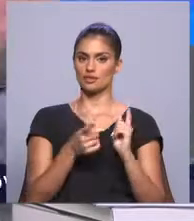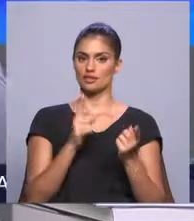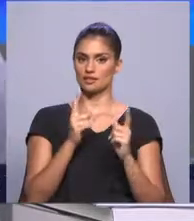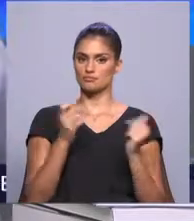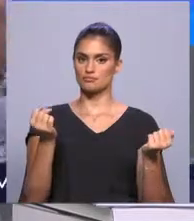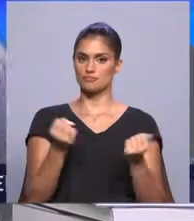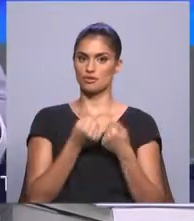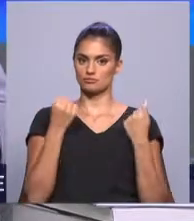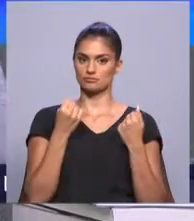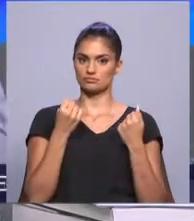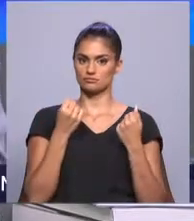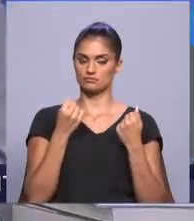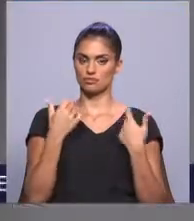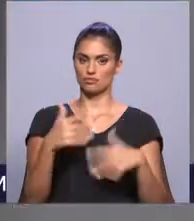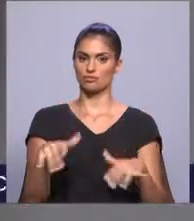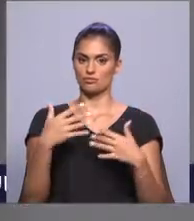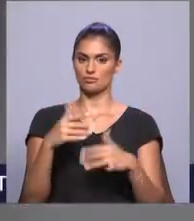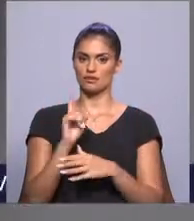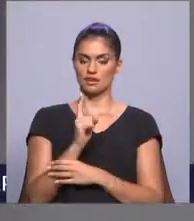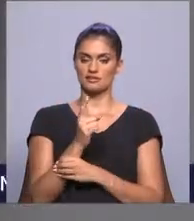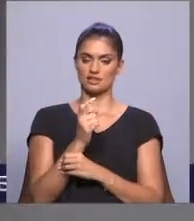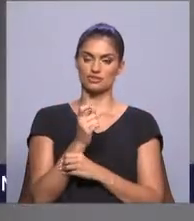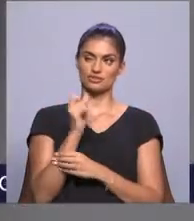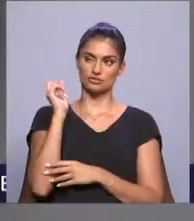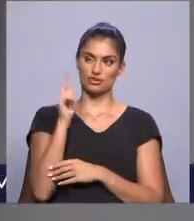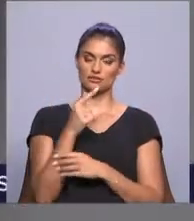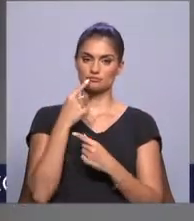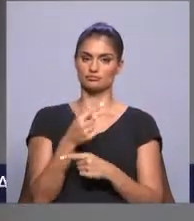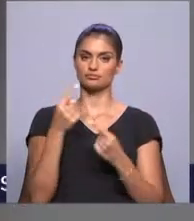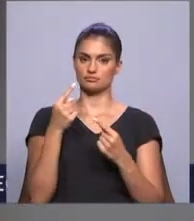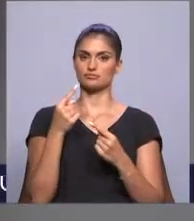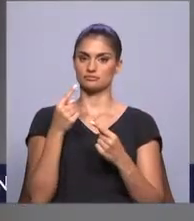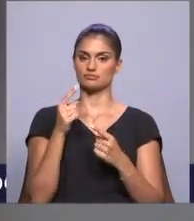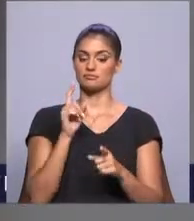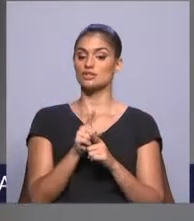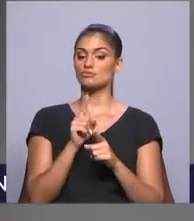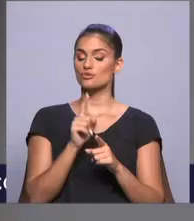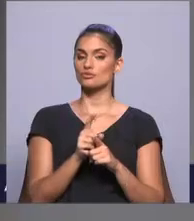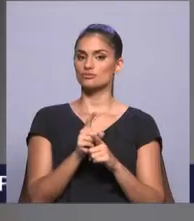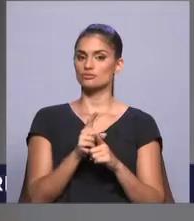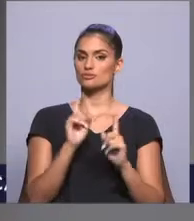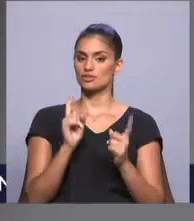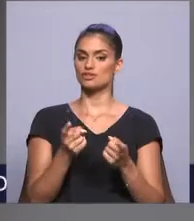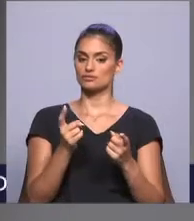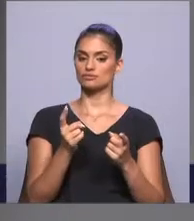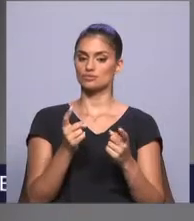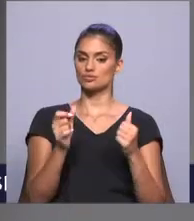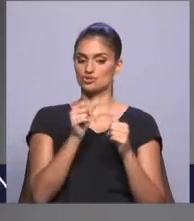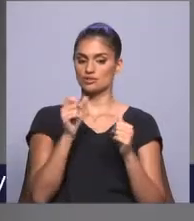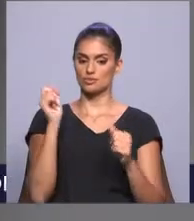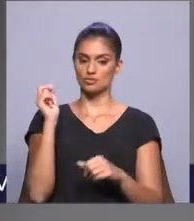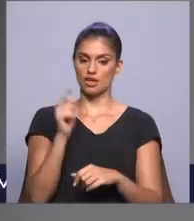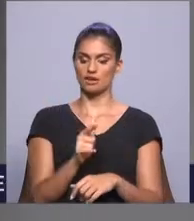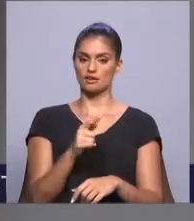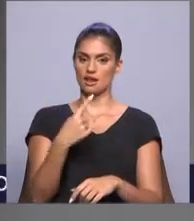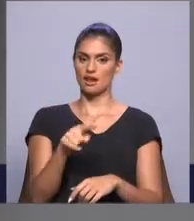colisões absolutamente brutais. E é essa a história que nos conta estes meteoritos. Que mesmo no início da formação do Sistema Solar, houve